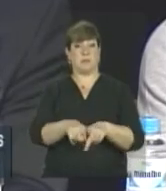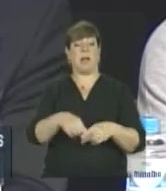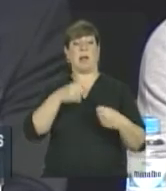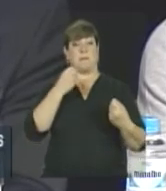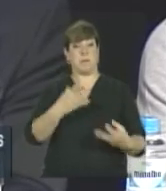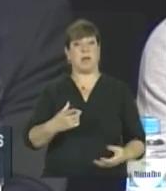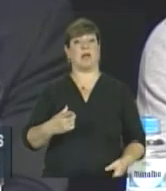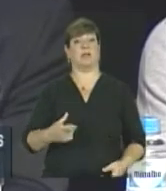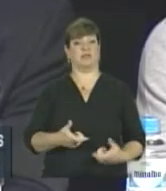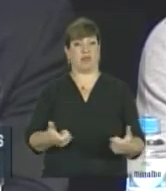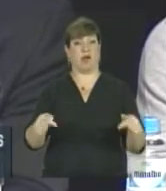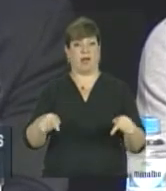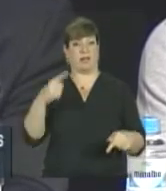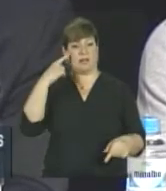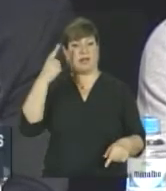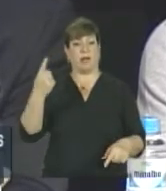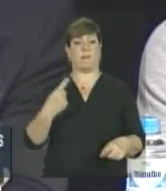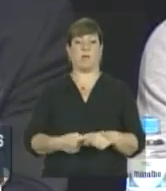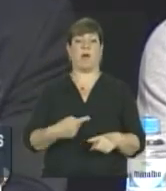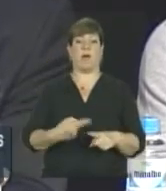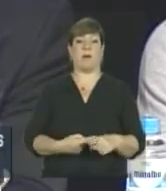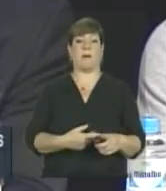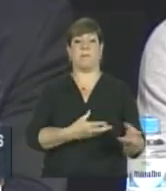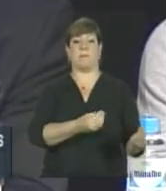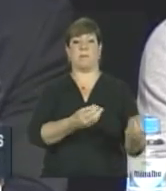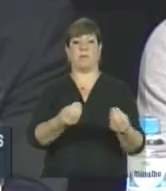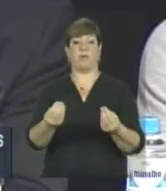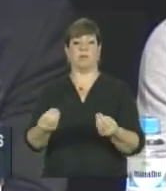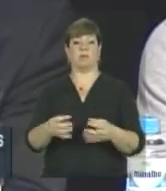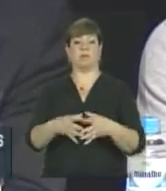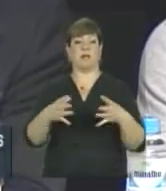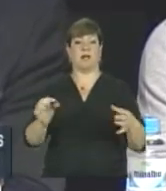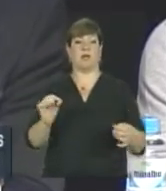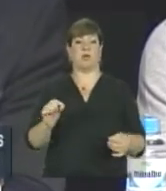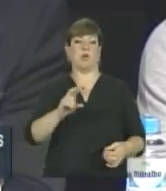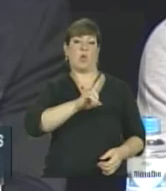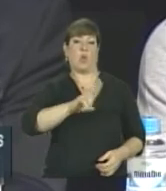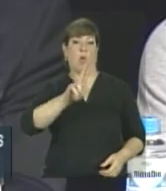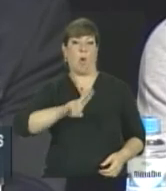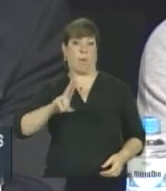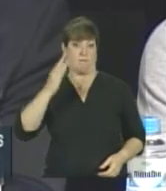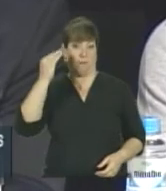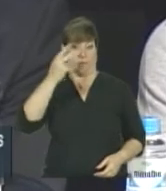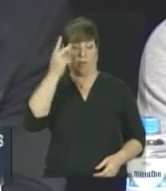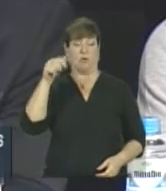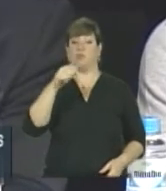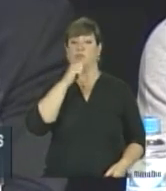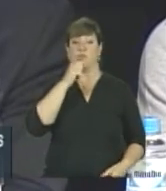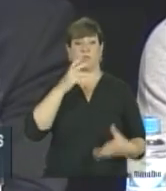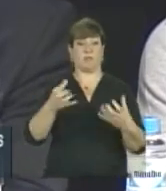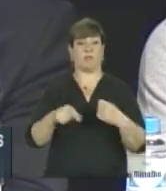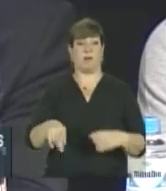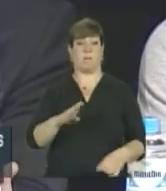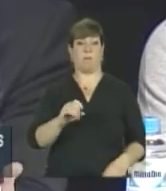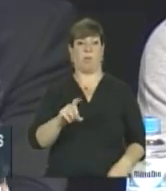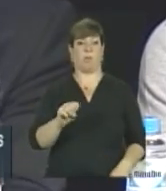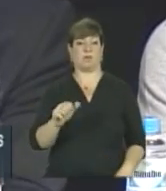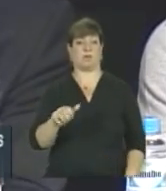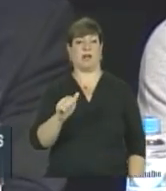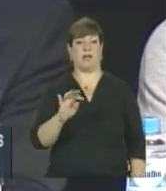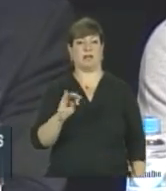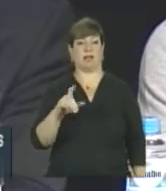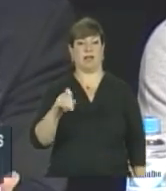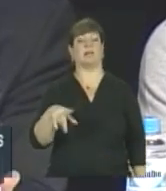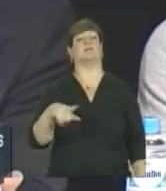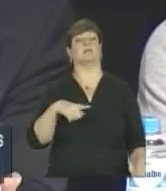nessa ideia, porque muitos grandes nomes do esporte brasileiro que não estavam contemplados pelo Bolsa Atleta passaram a